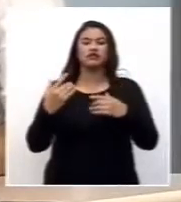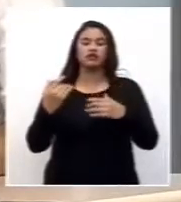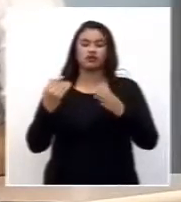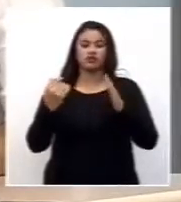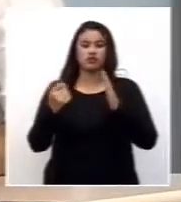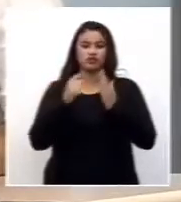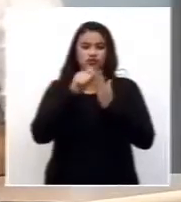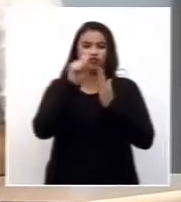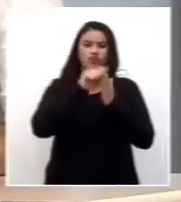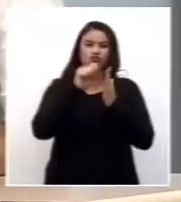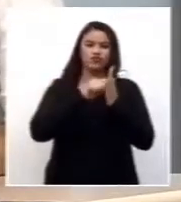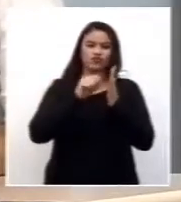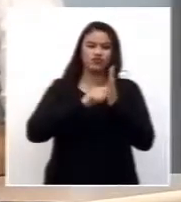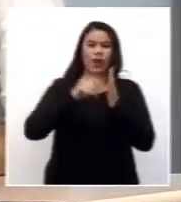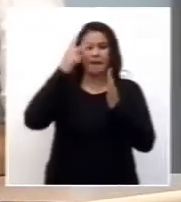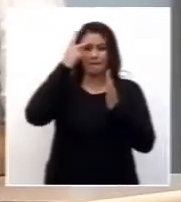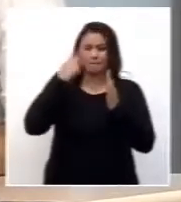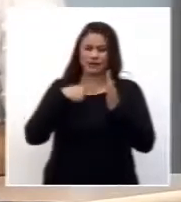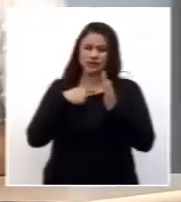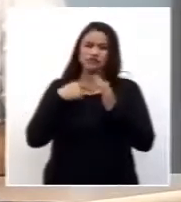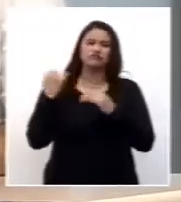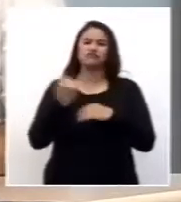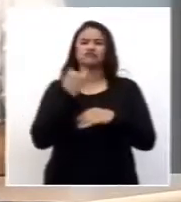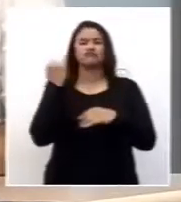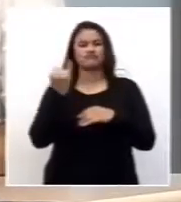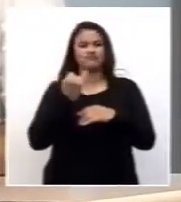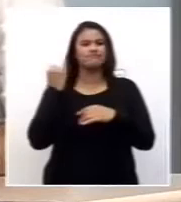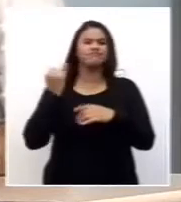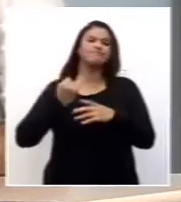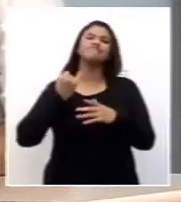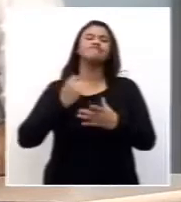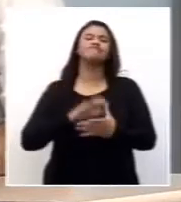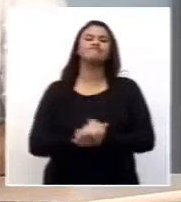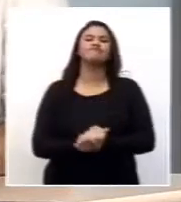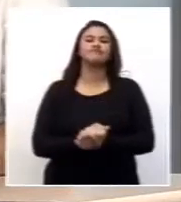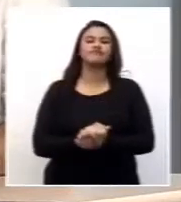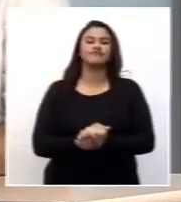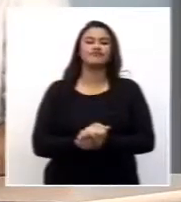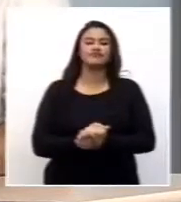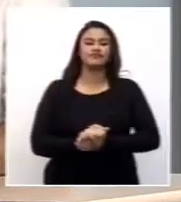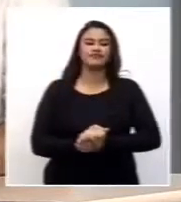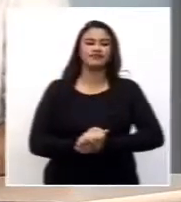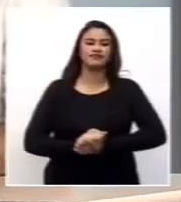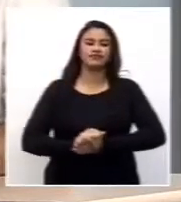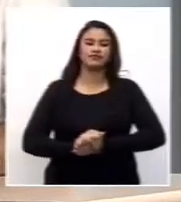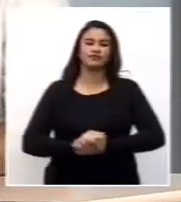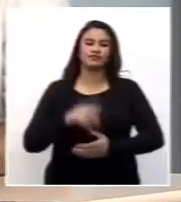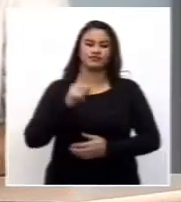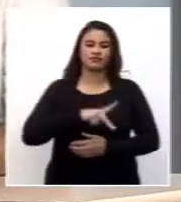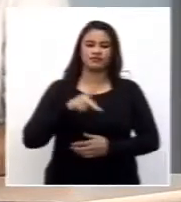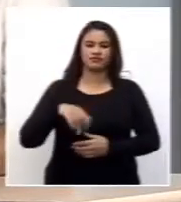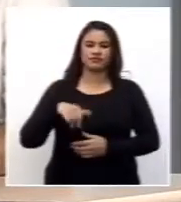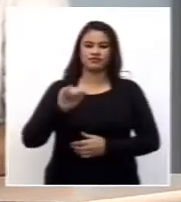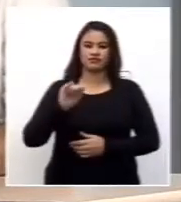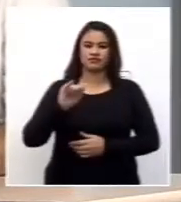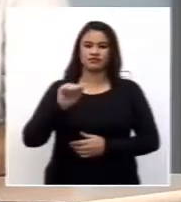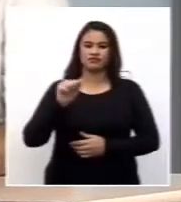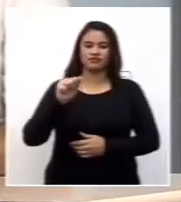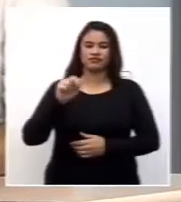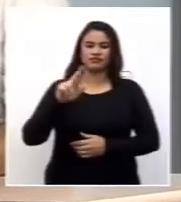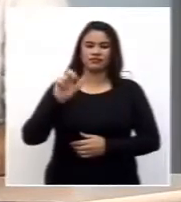de bordo. Né? A gente vai assistindo, vai fazendo a anotação, né? Então, olha lá, a professora Yara